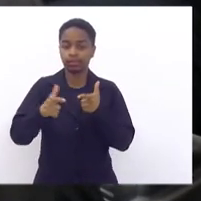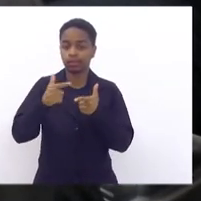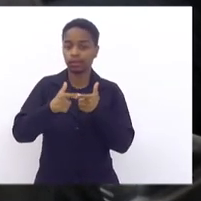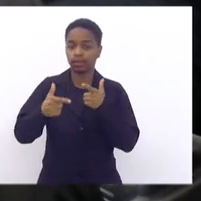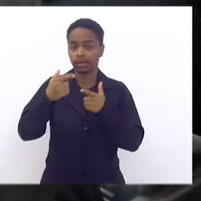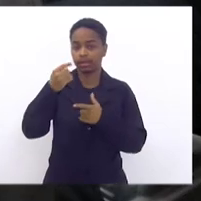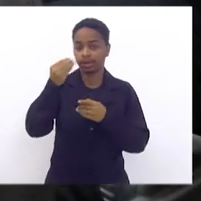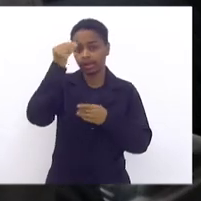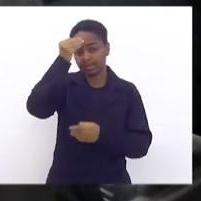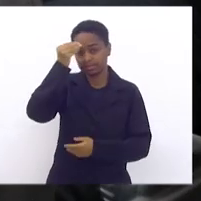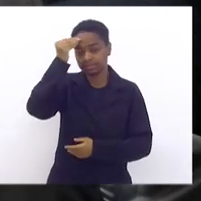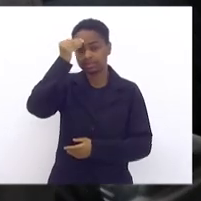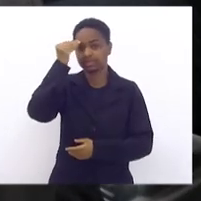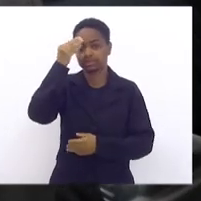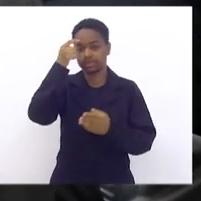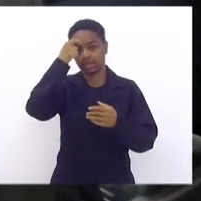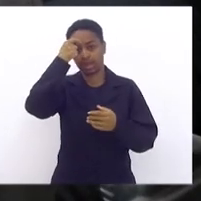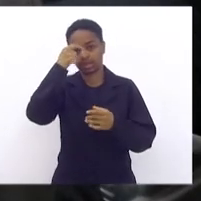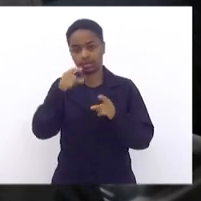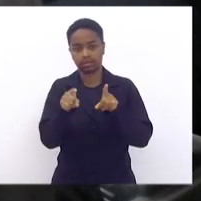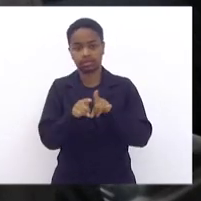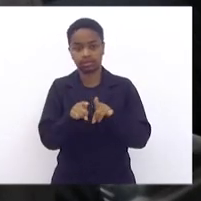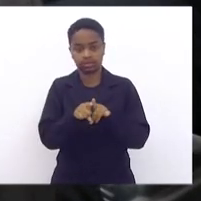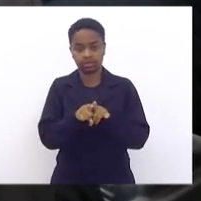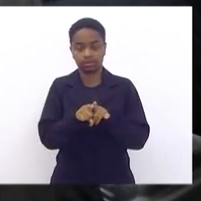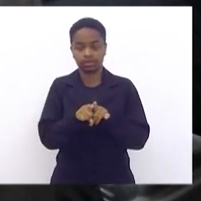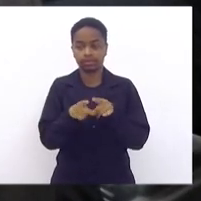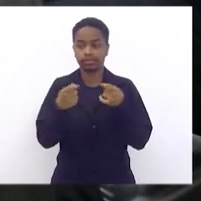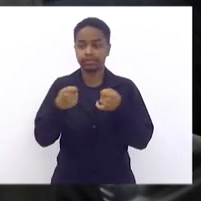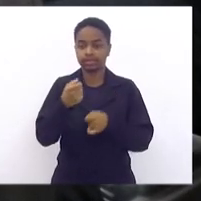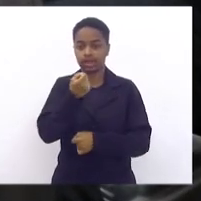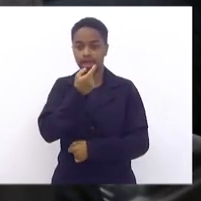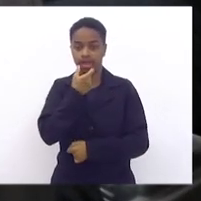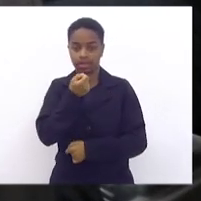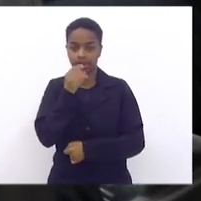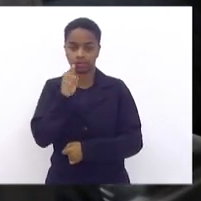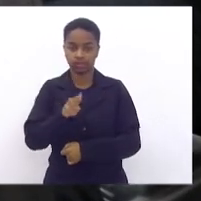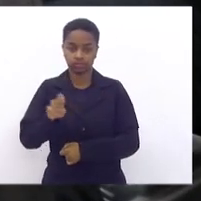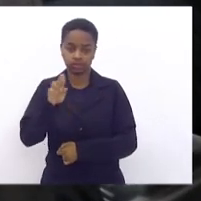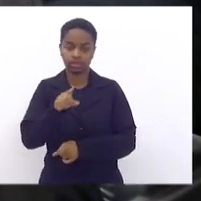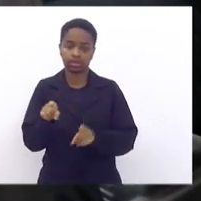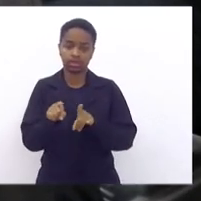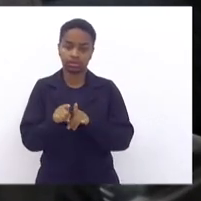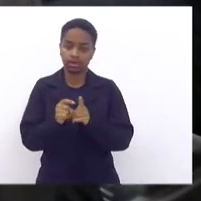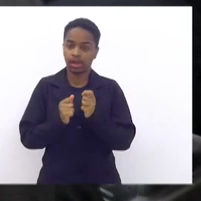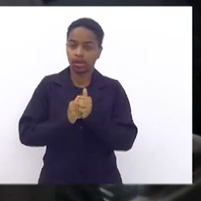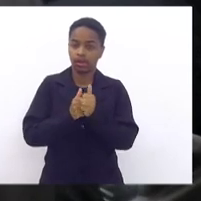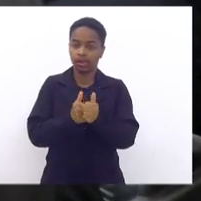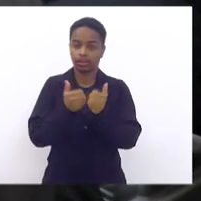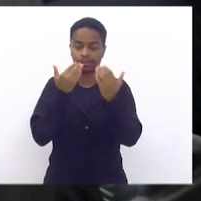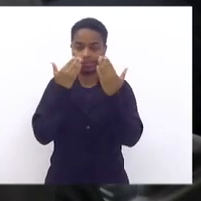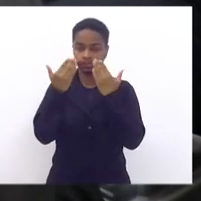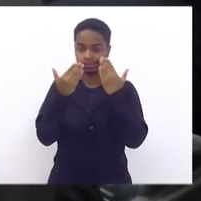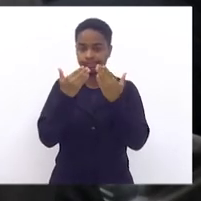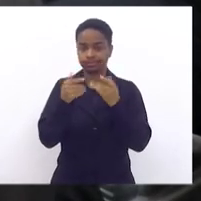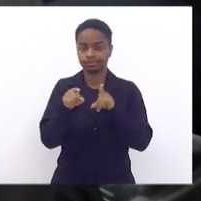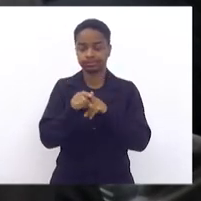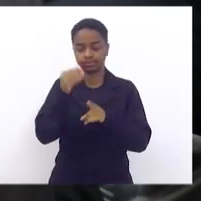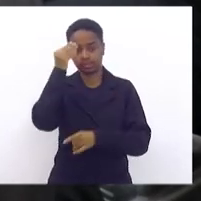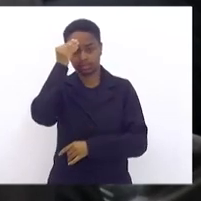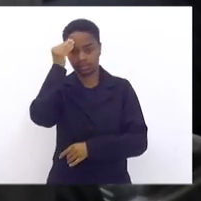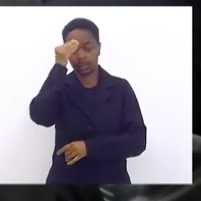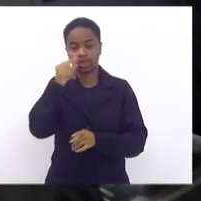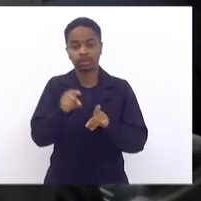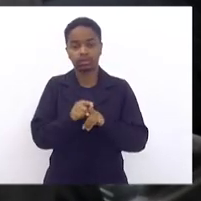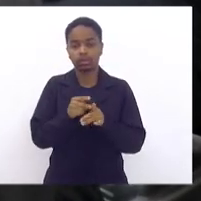e, enfim, até mesmo ter que tomar medicação e tudo mais, acompanhamento psicológico, psiquiátrico, e